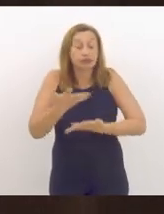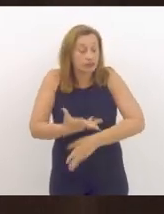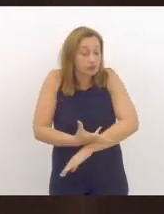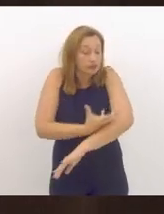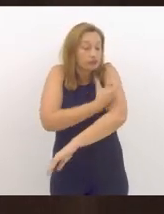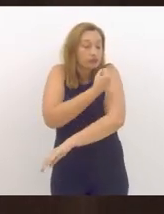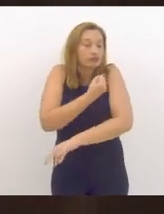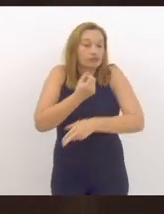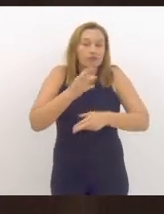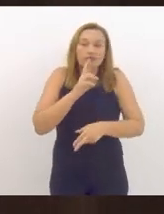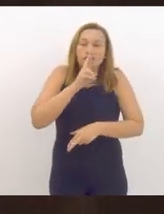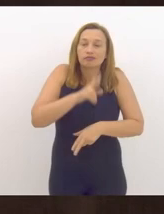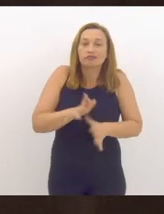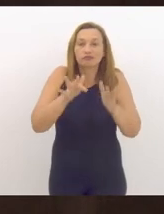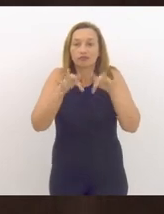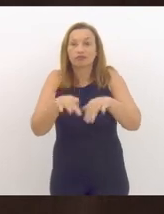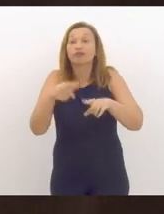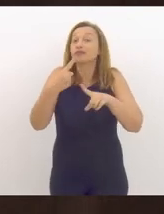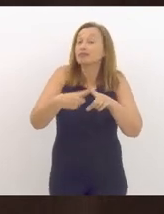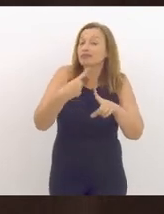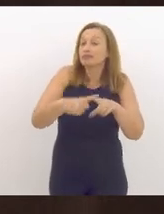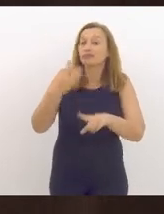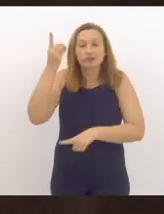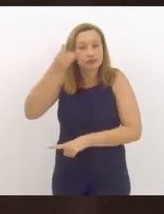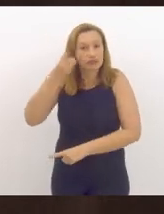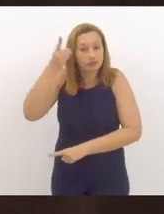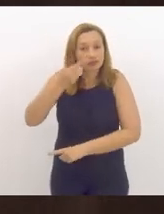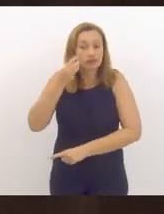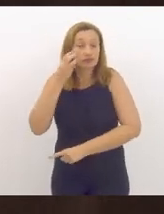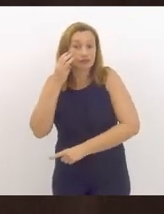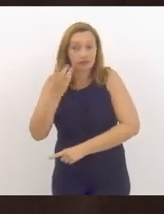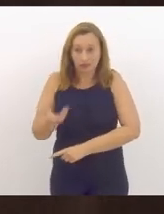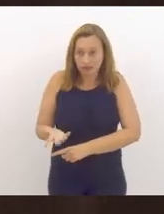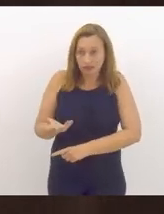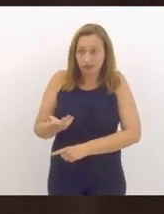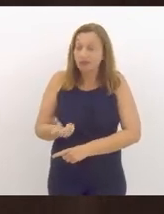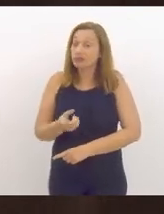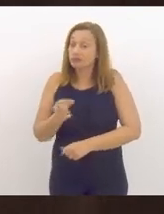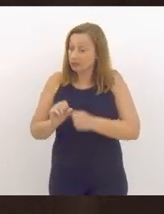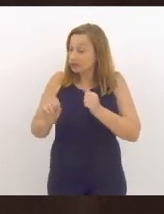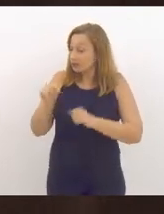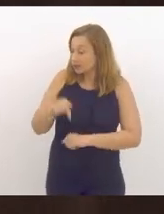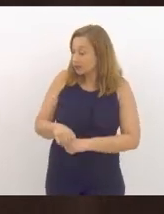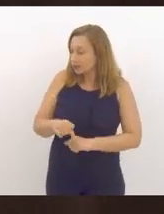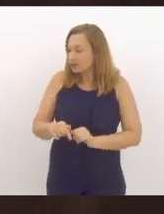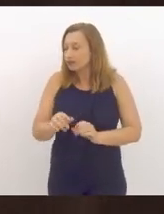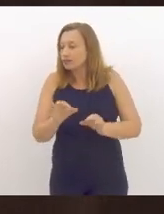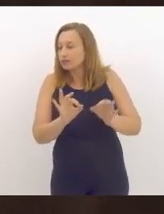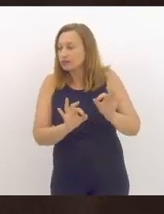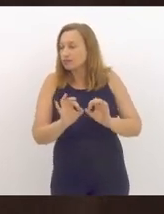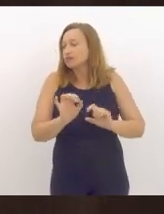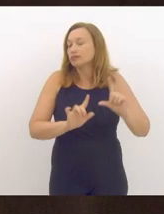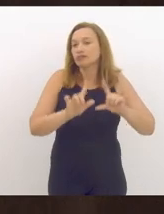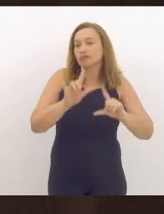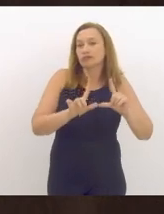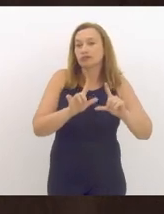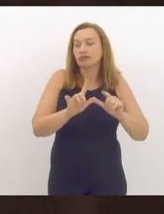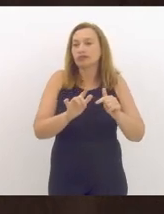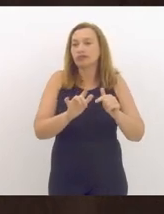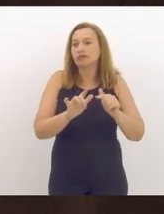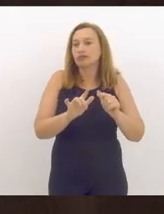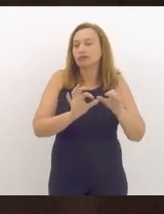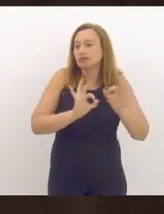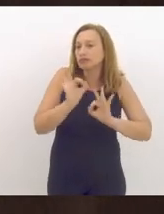emocionado com o resultado final. Por quê, deputado Valdec Carneiro? A gente faz aqui um programa de enfrentamento